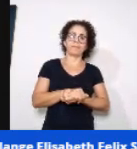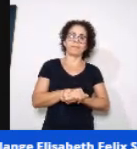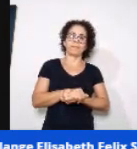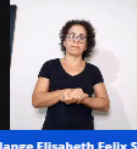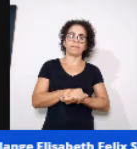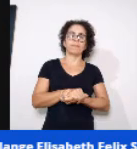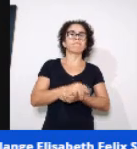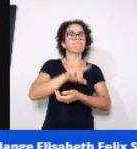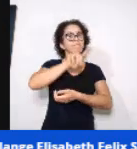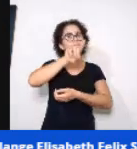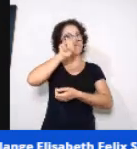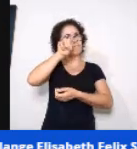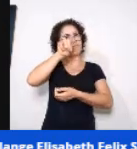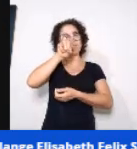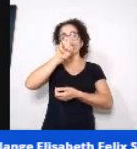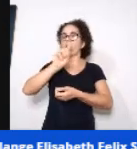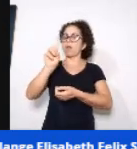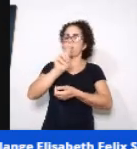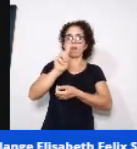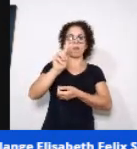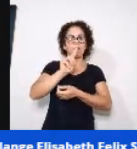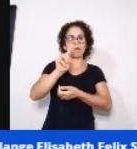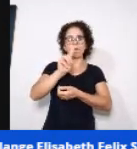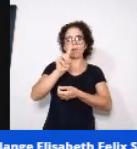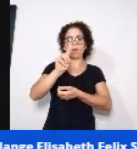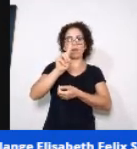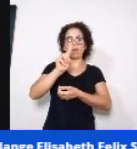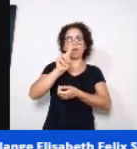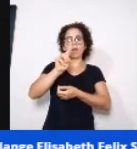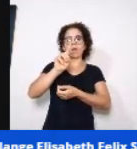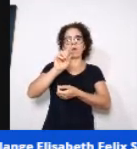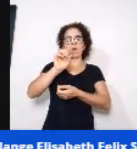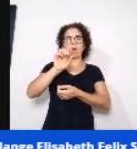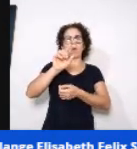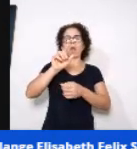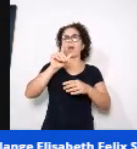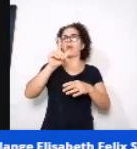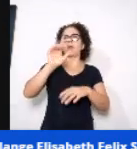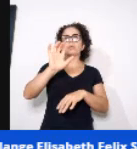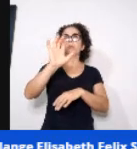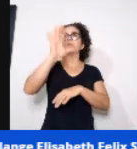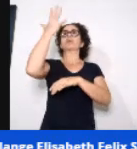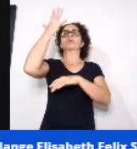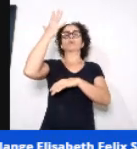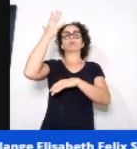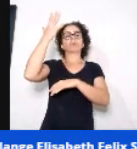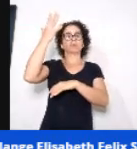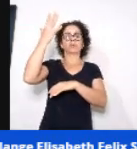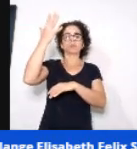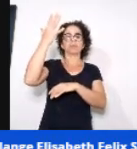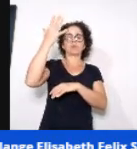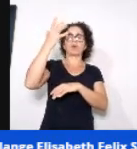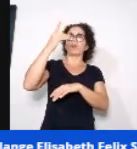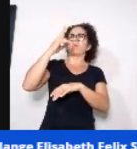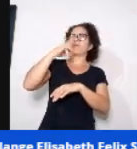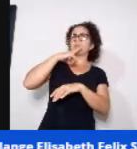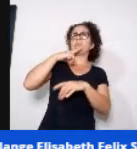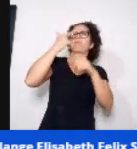Você não é aquilo que te acontece. Coisas ruins vão acontecer, você vai passar por